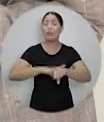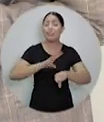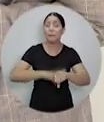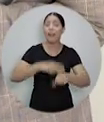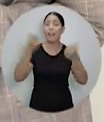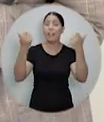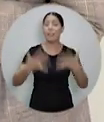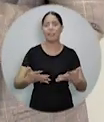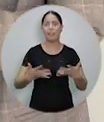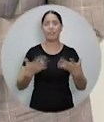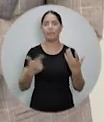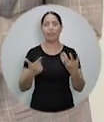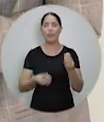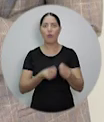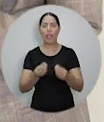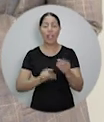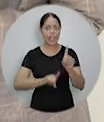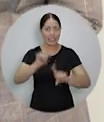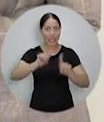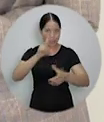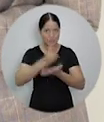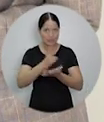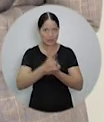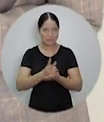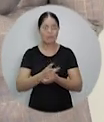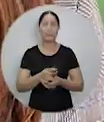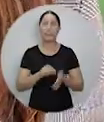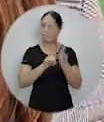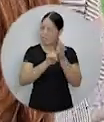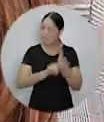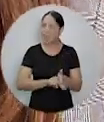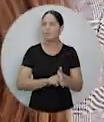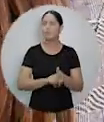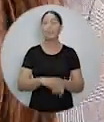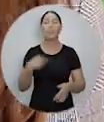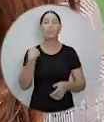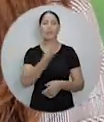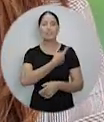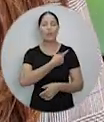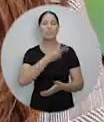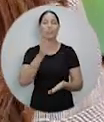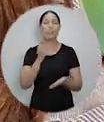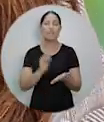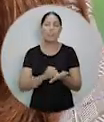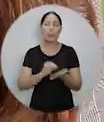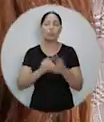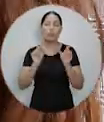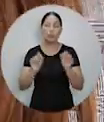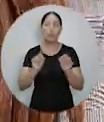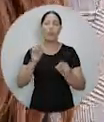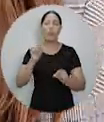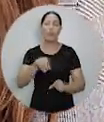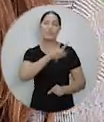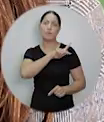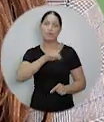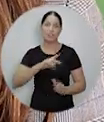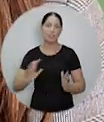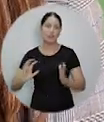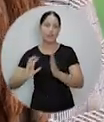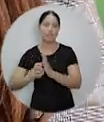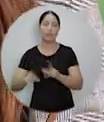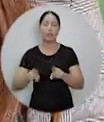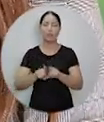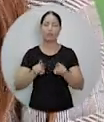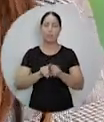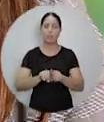você dizer isso. Nós estamos participando. Agora, não presidimos partidos, não ocupamos os cargos de decisão,